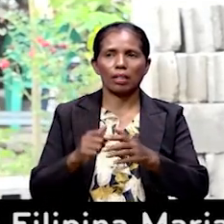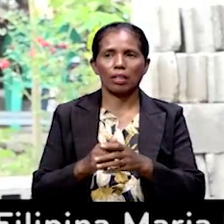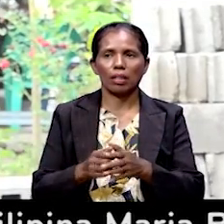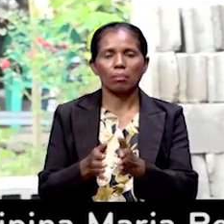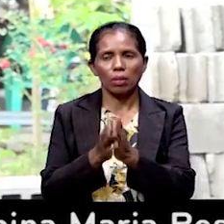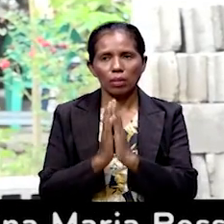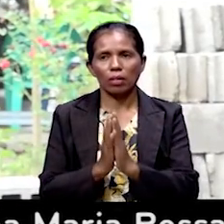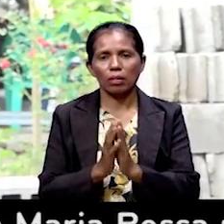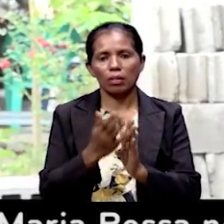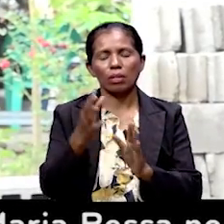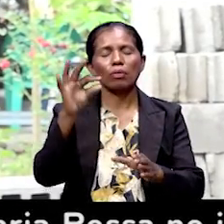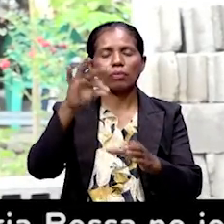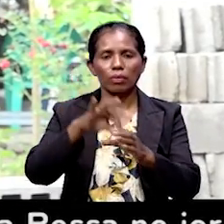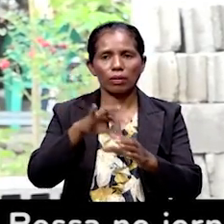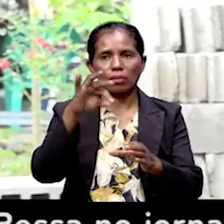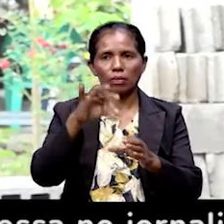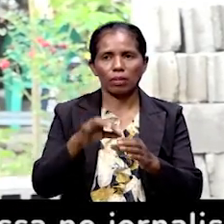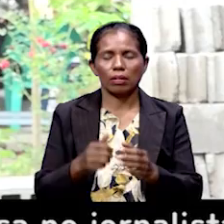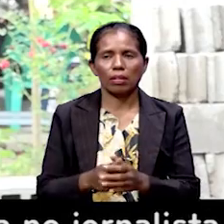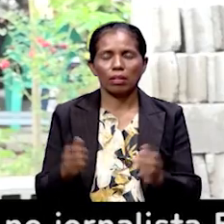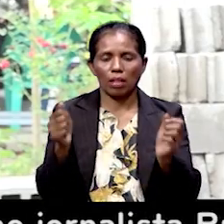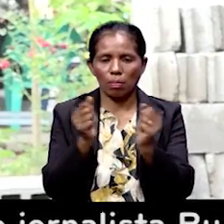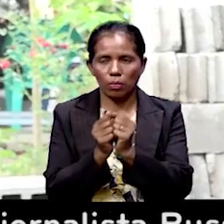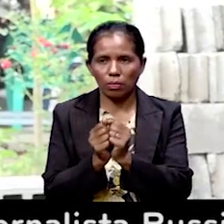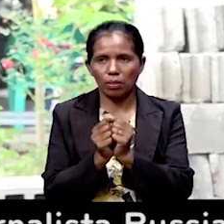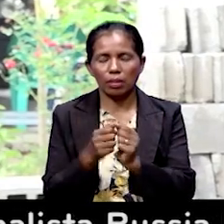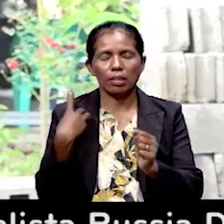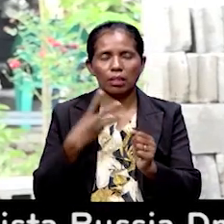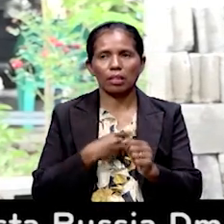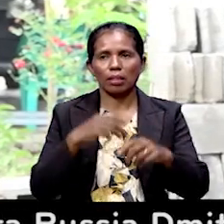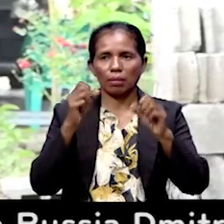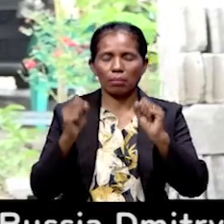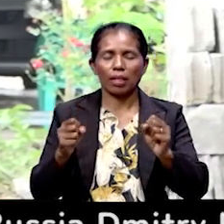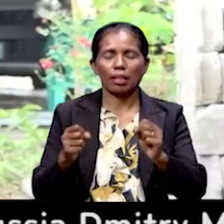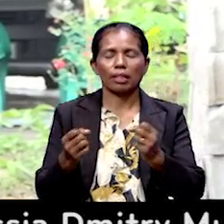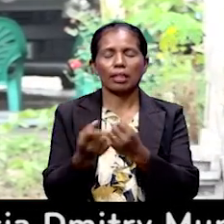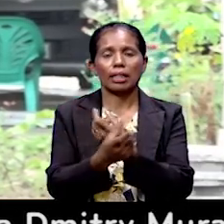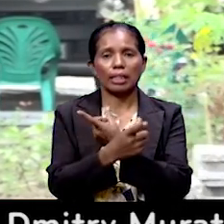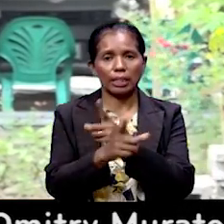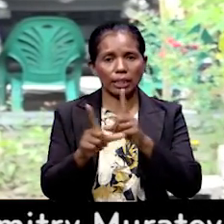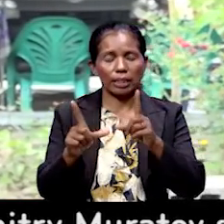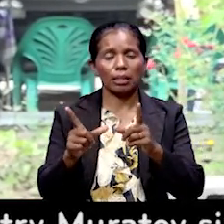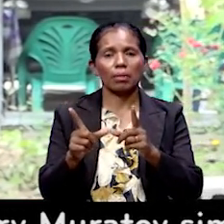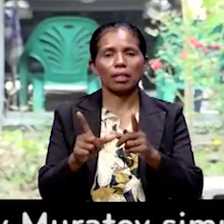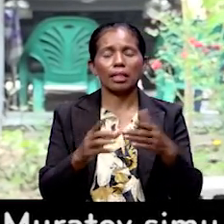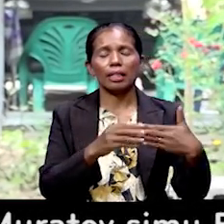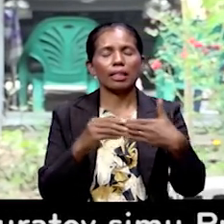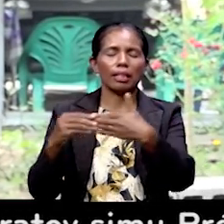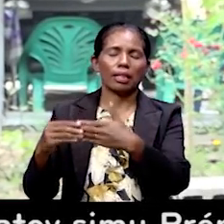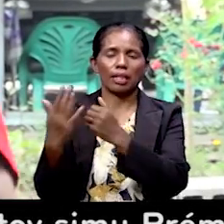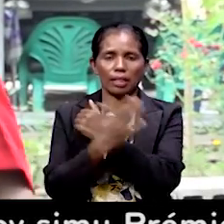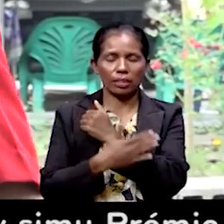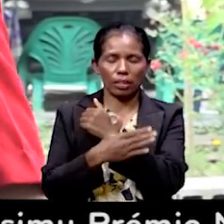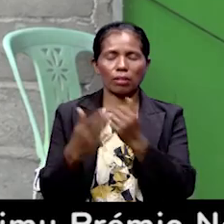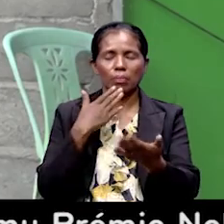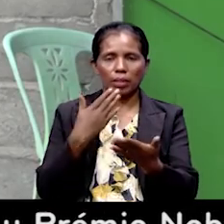votos. Kamarada ne votos, kamarada ne votos, kamarada ne votos. Ito hamoto, mak ita bele, uku raide ne odiek. Tau lolos fali, buat ne be, povo niene, tem entrega